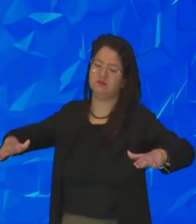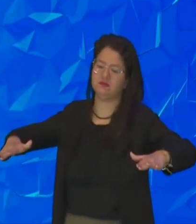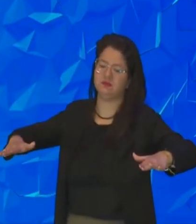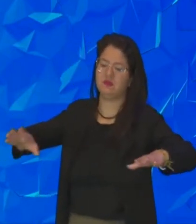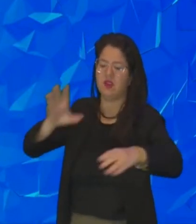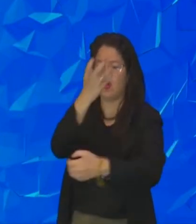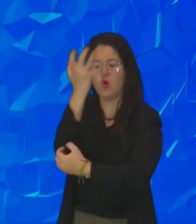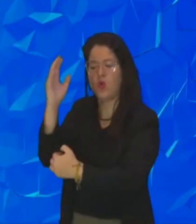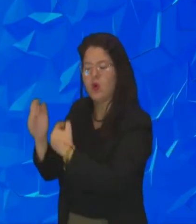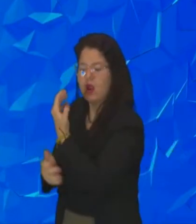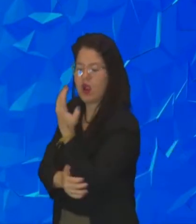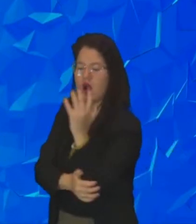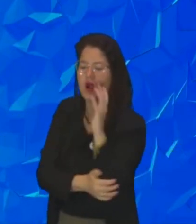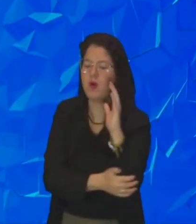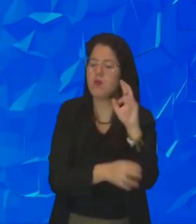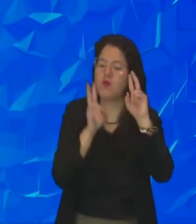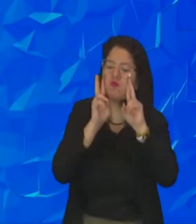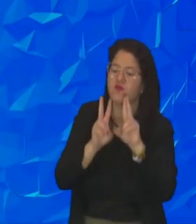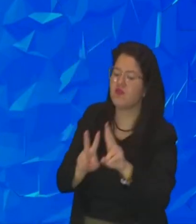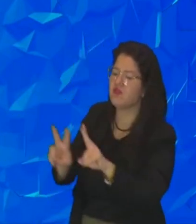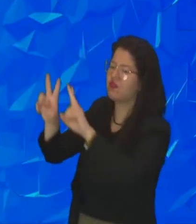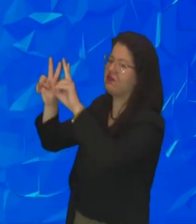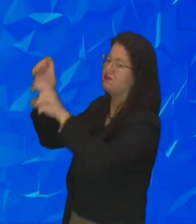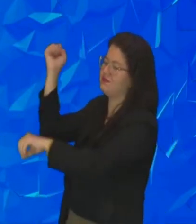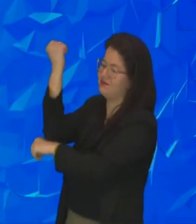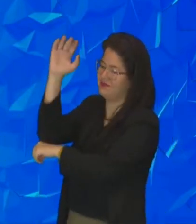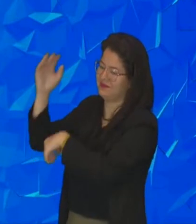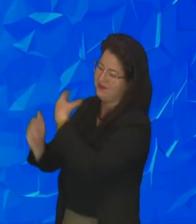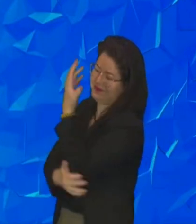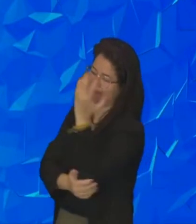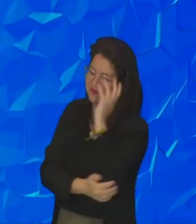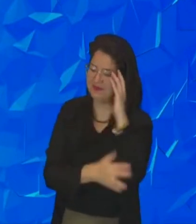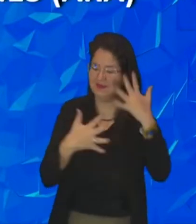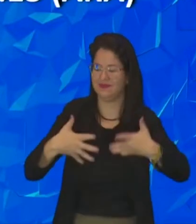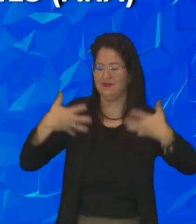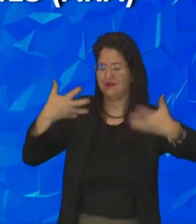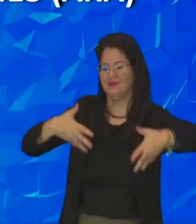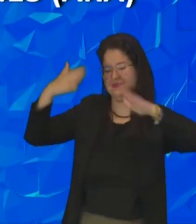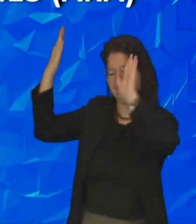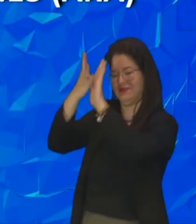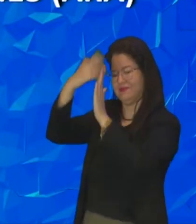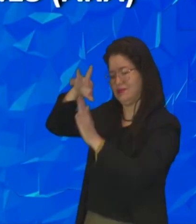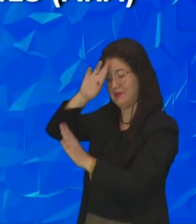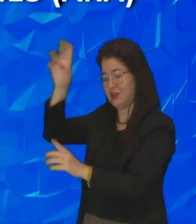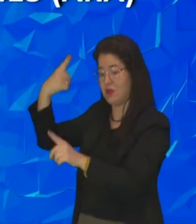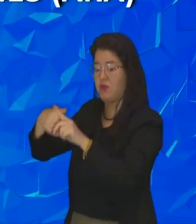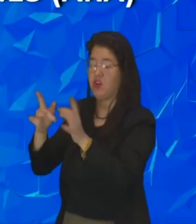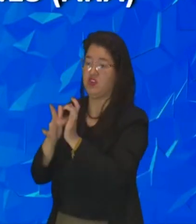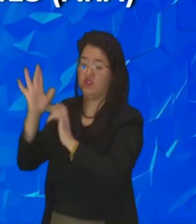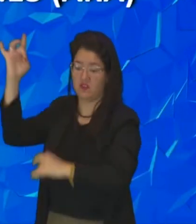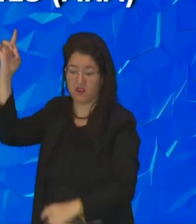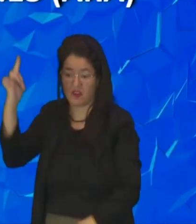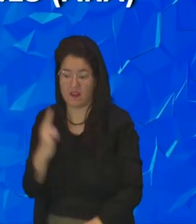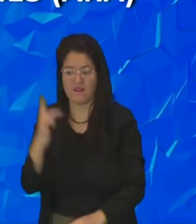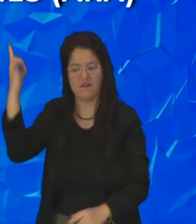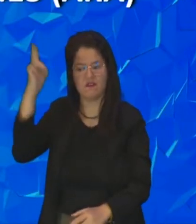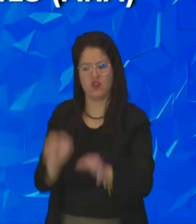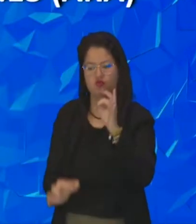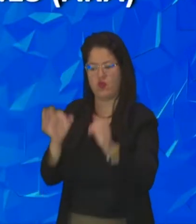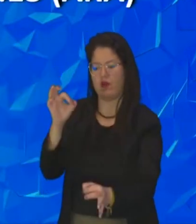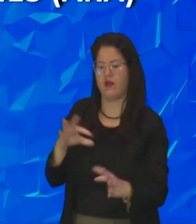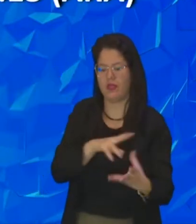campo e tudo que nele há, regozijem-se todas as árvores do bosque na presença do Senhor, porque ele vem julgar a